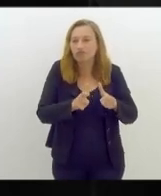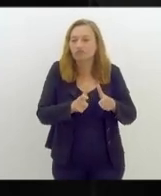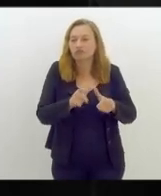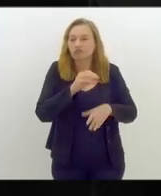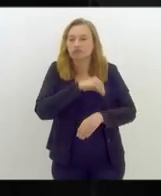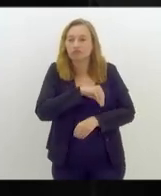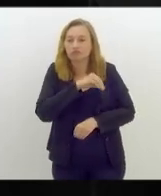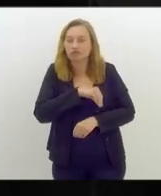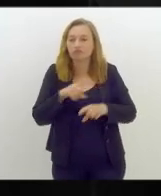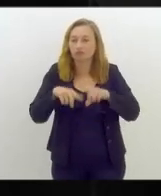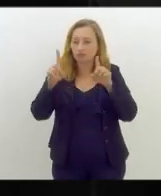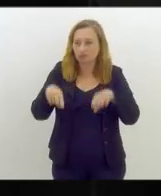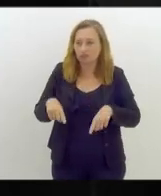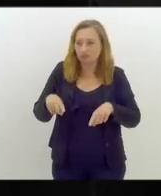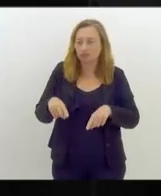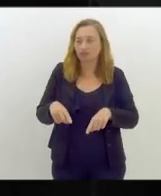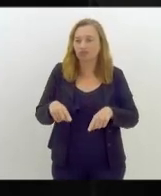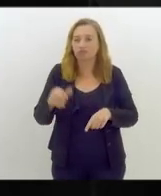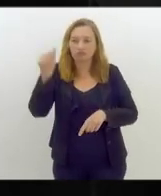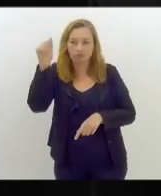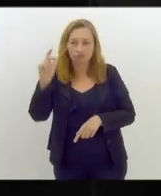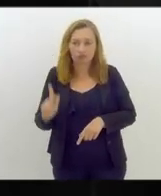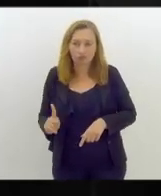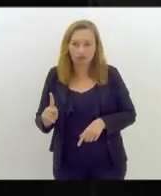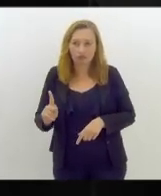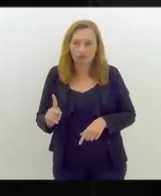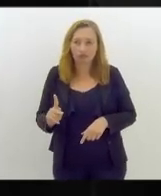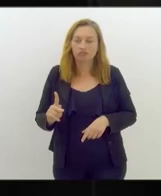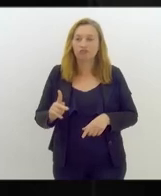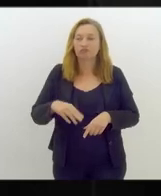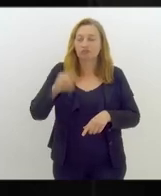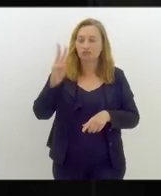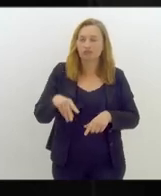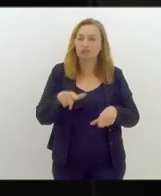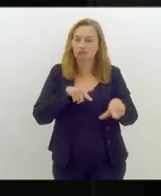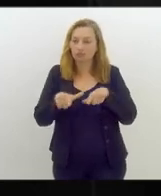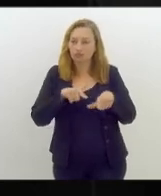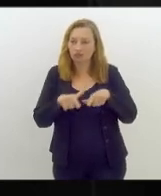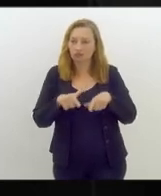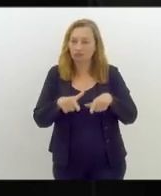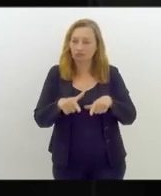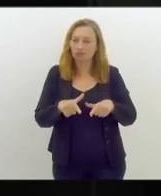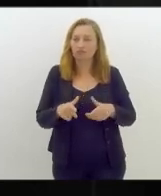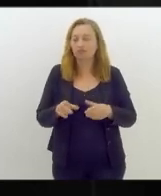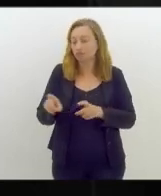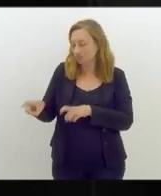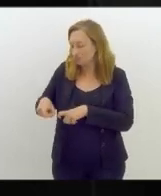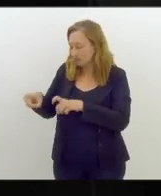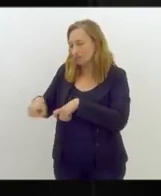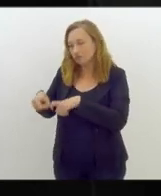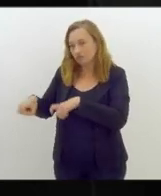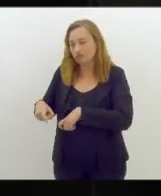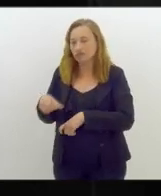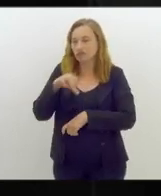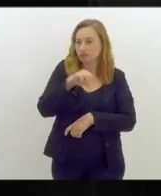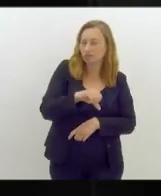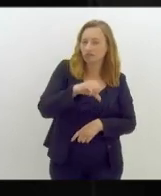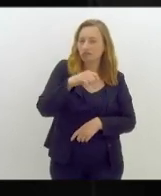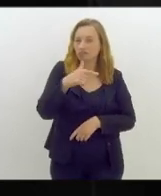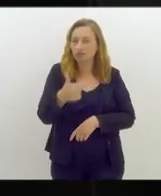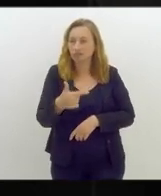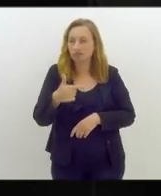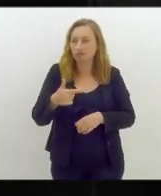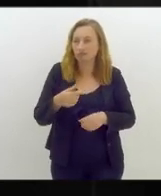salário do funcionário público aposentado e da ativa, começou a ter um olhar do interior, das 92